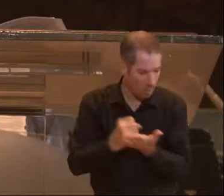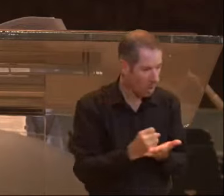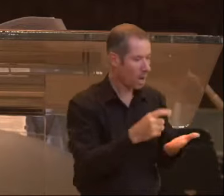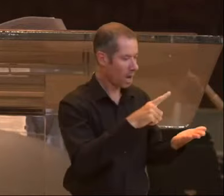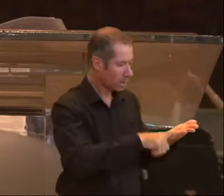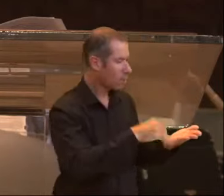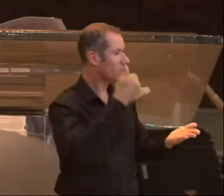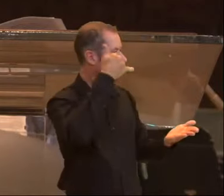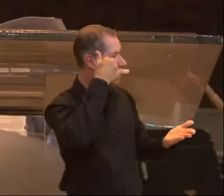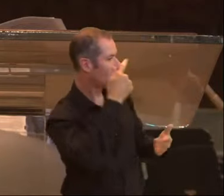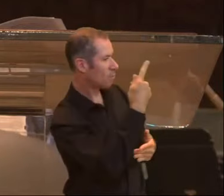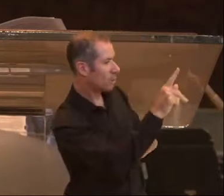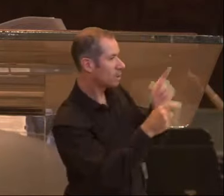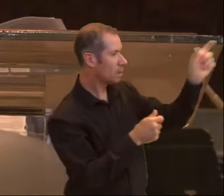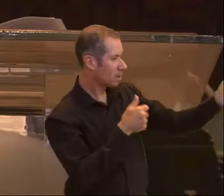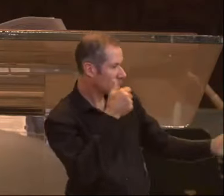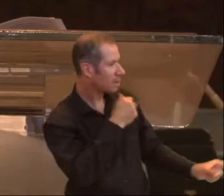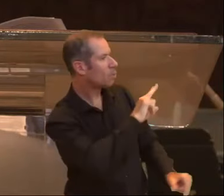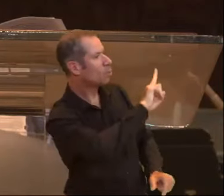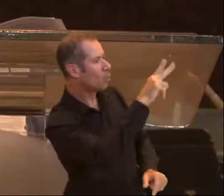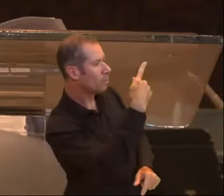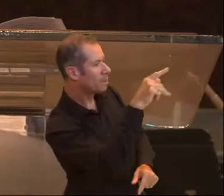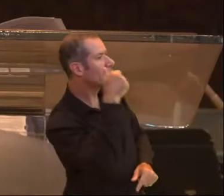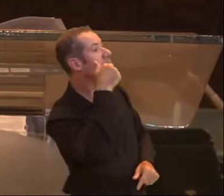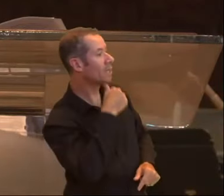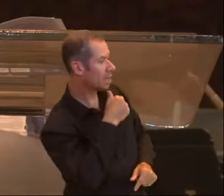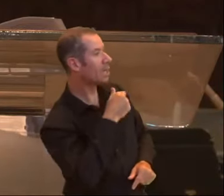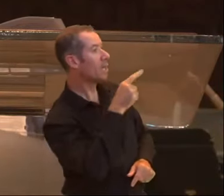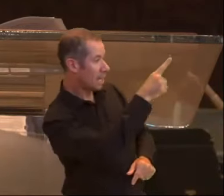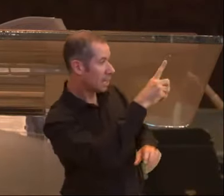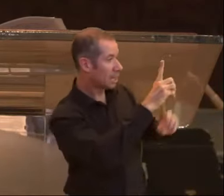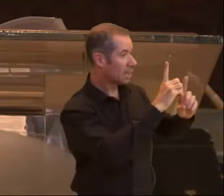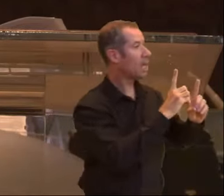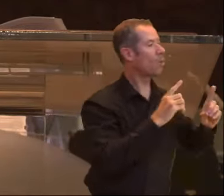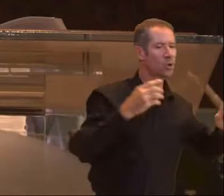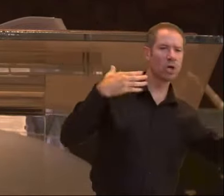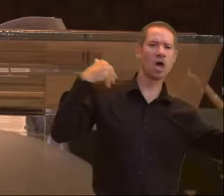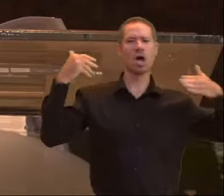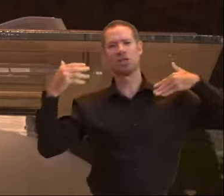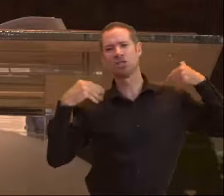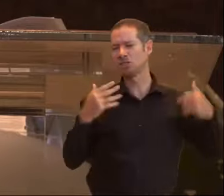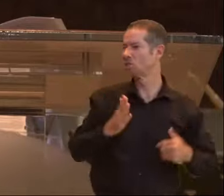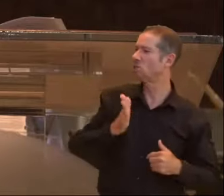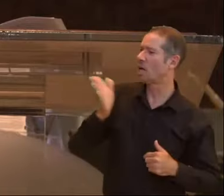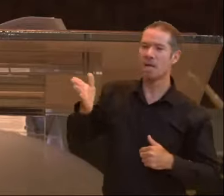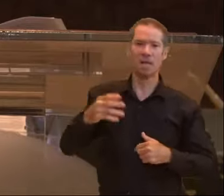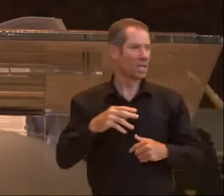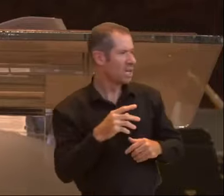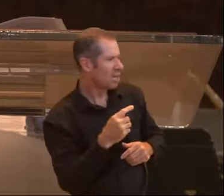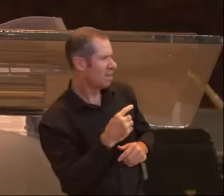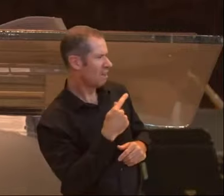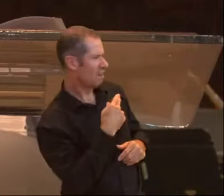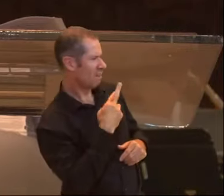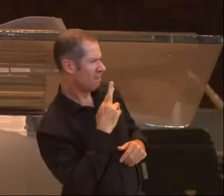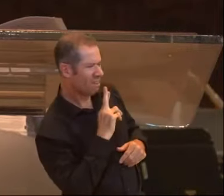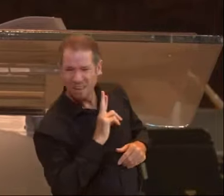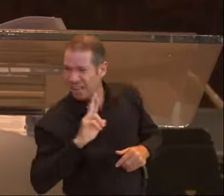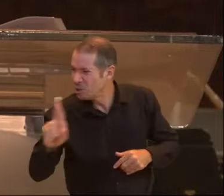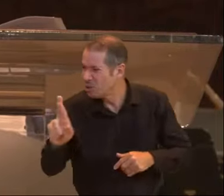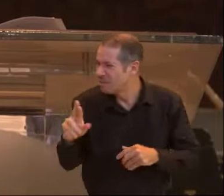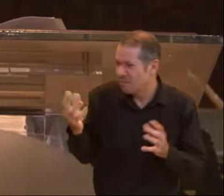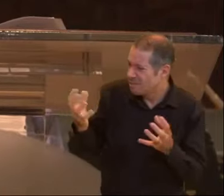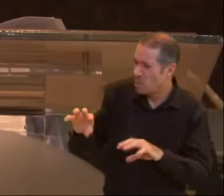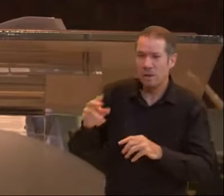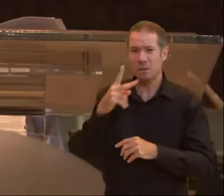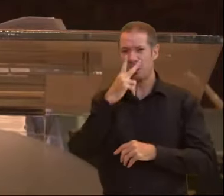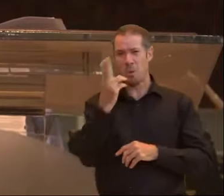o telefone dela e o nome dela. Ela quer sair com você hoje. E eu disse: não quero.